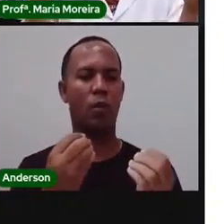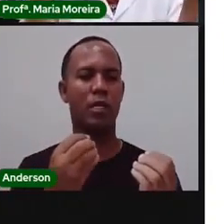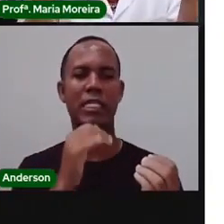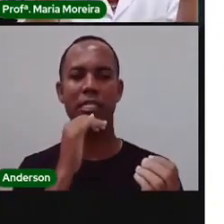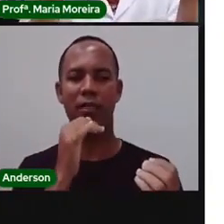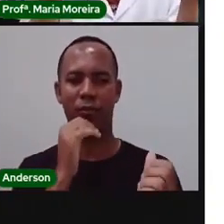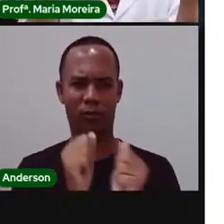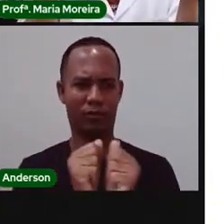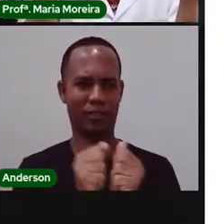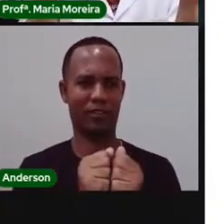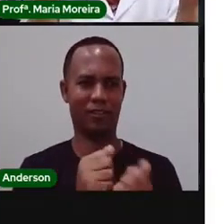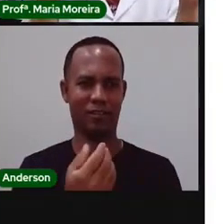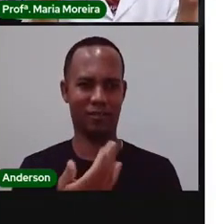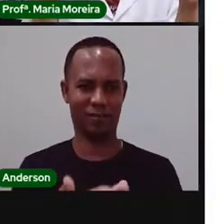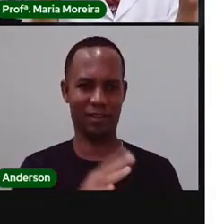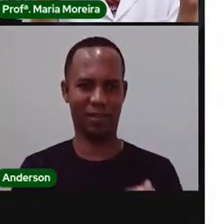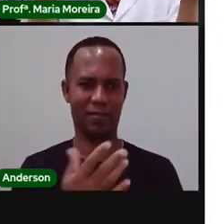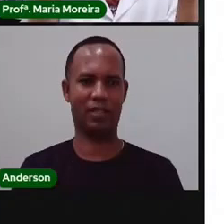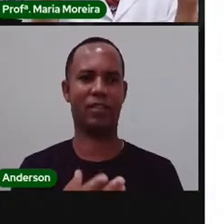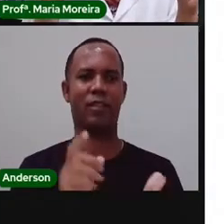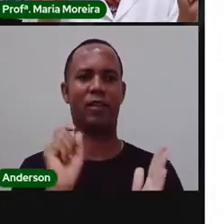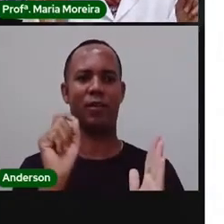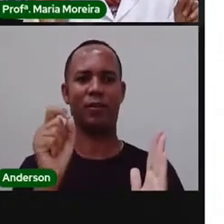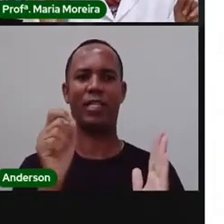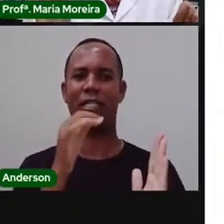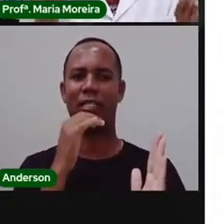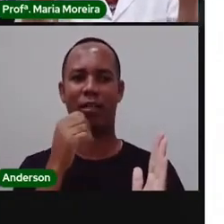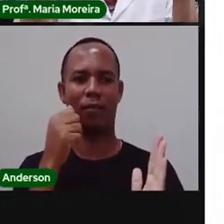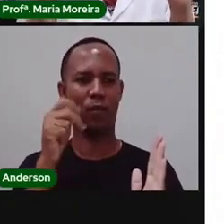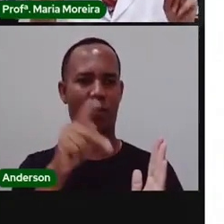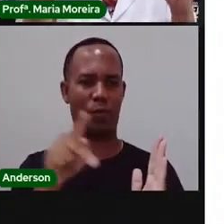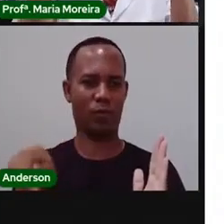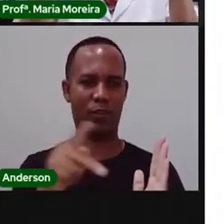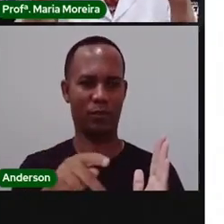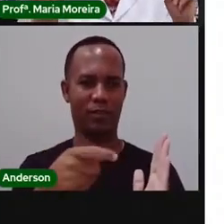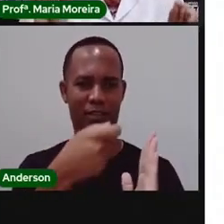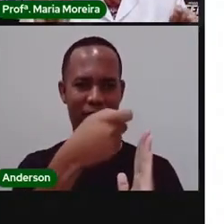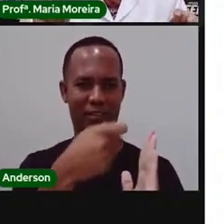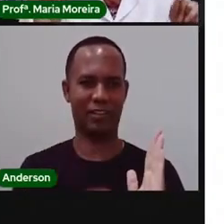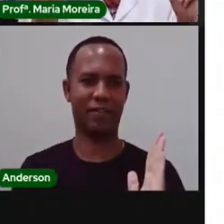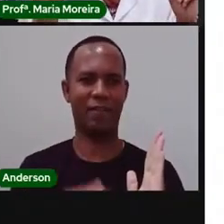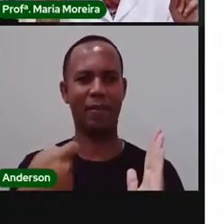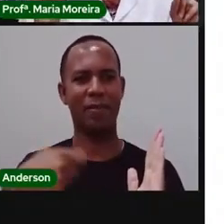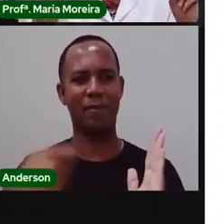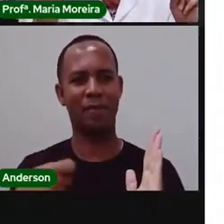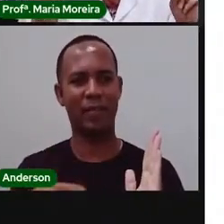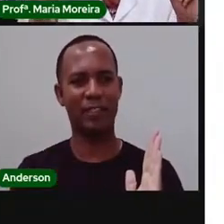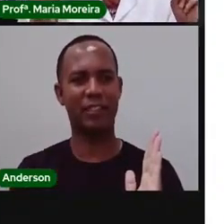quê? Feira de Santana, qual a data de hoje?